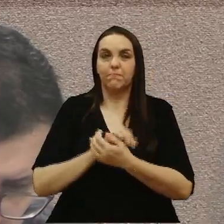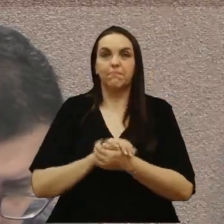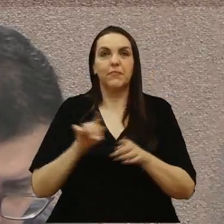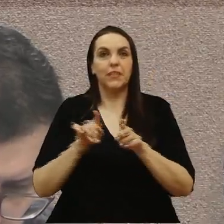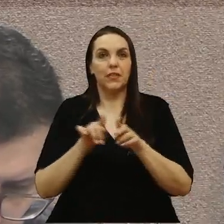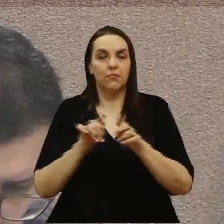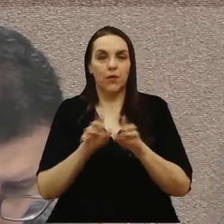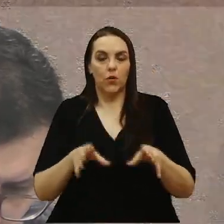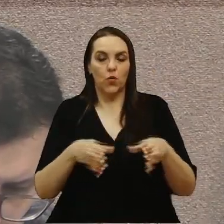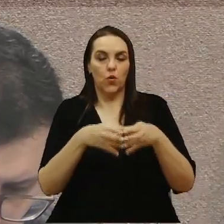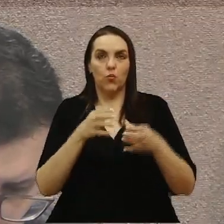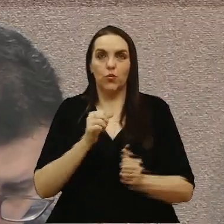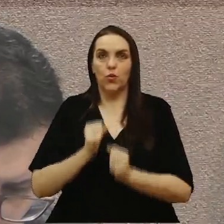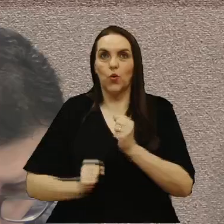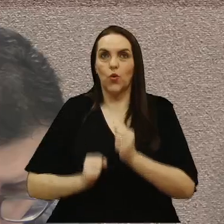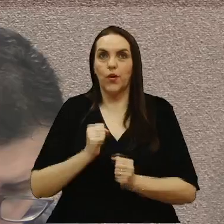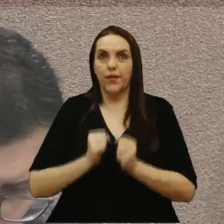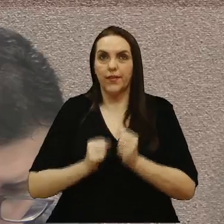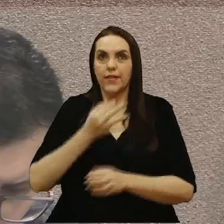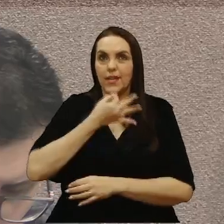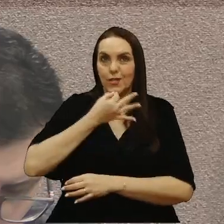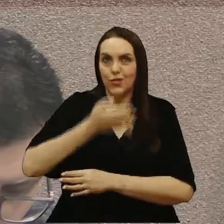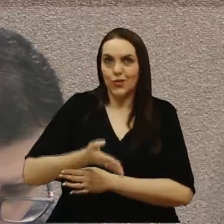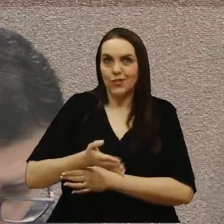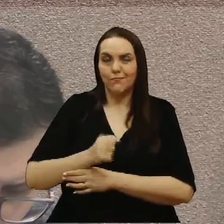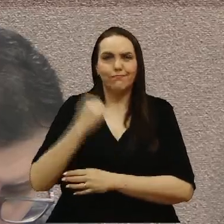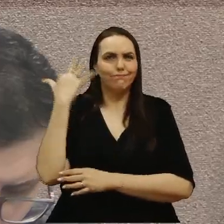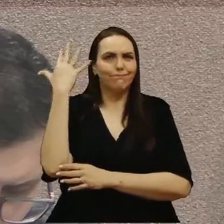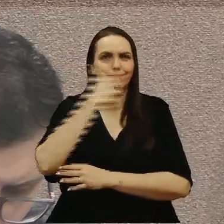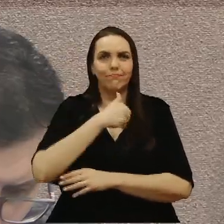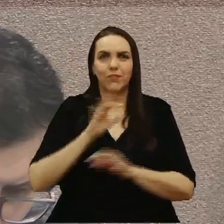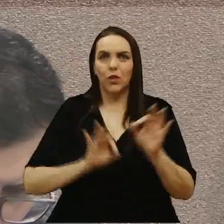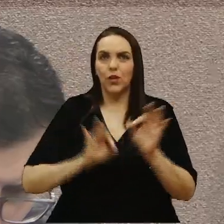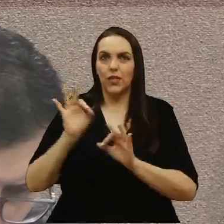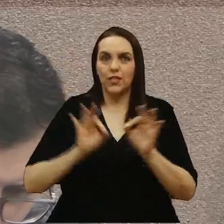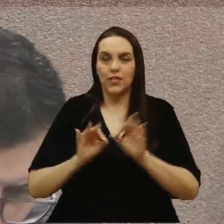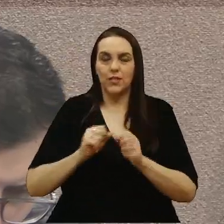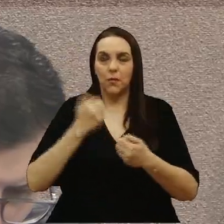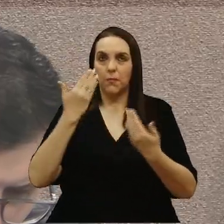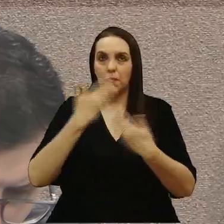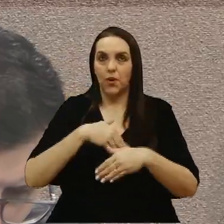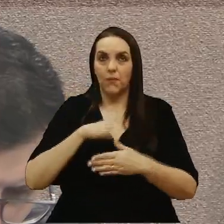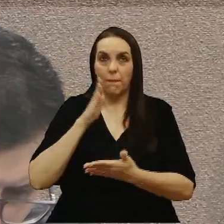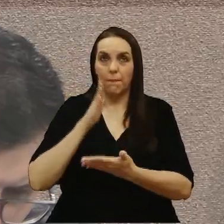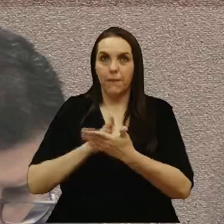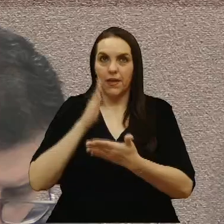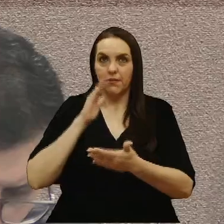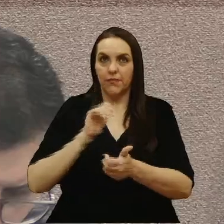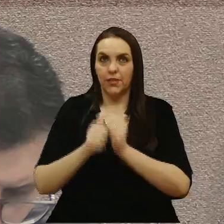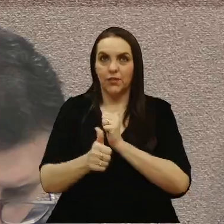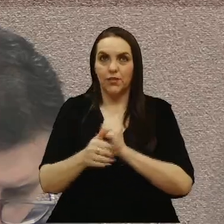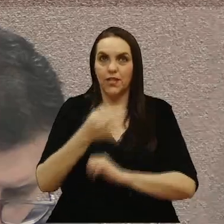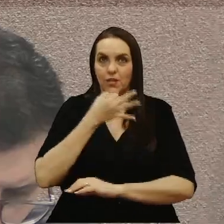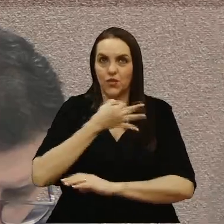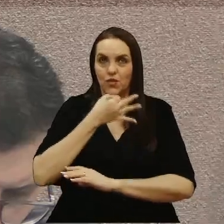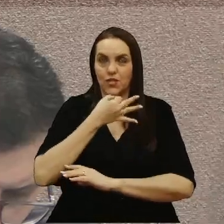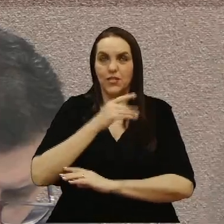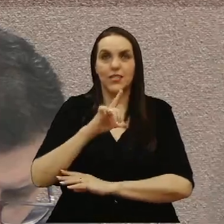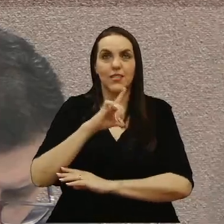ao Clube de Corredores de Caxias do Sul, pela belíssima organização da prova Meia Maratona de Caxias do Sul. Nós estivemos na